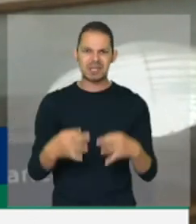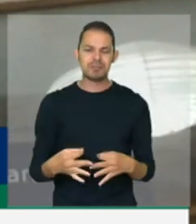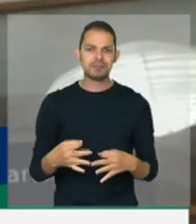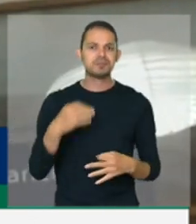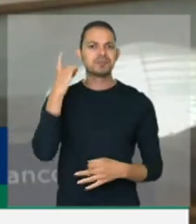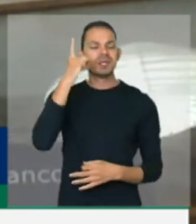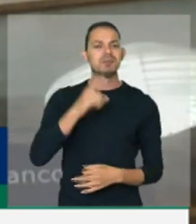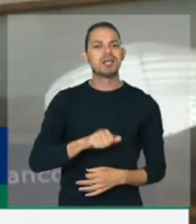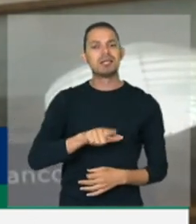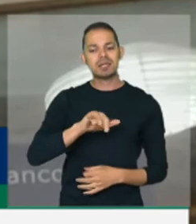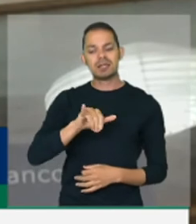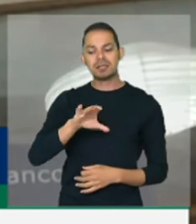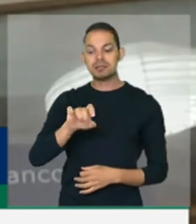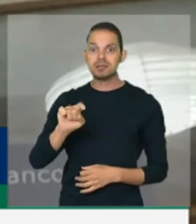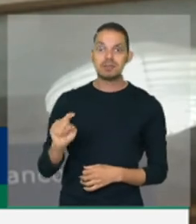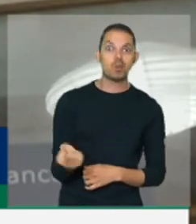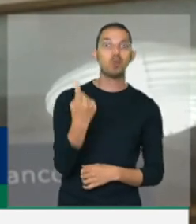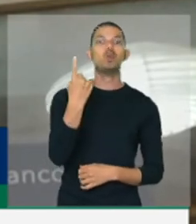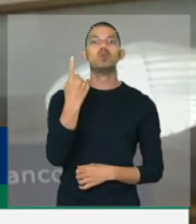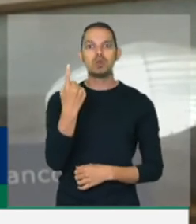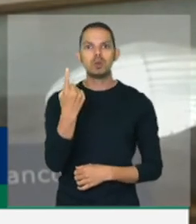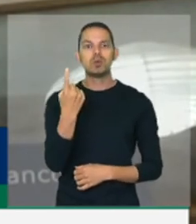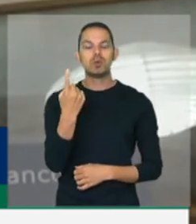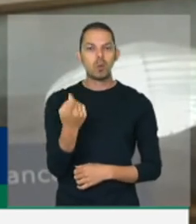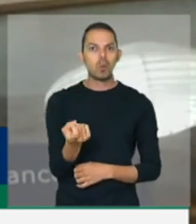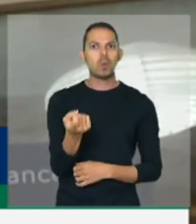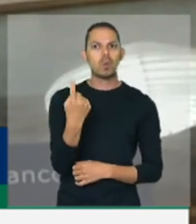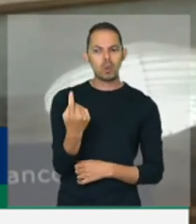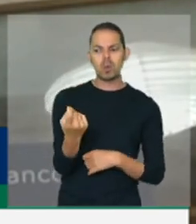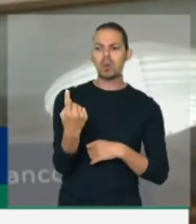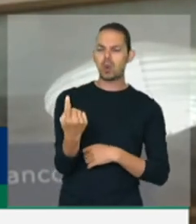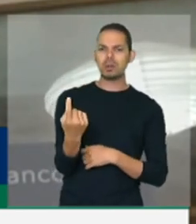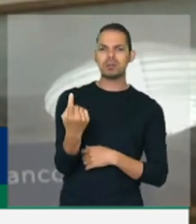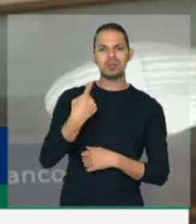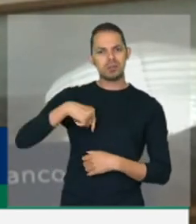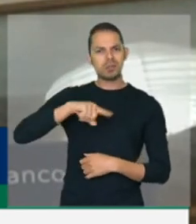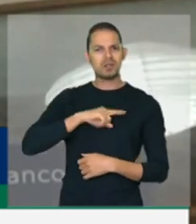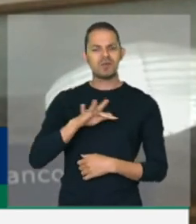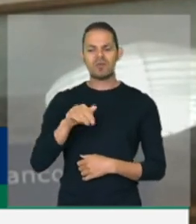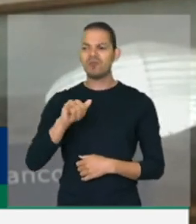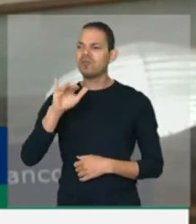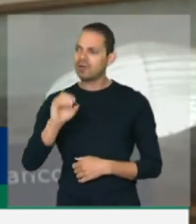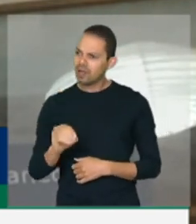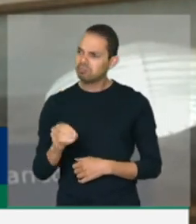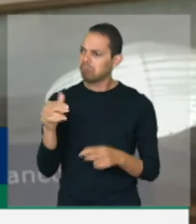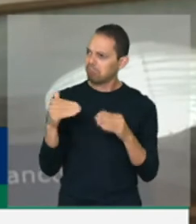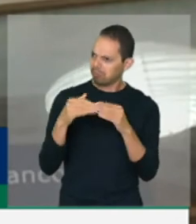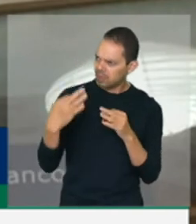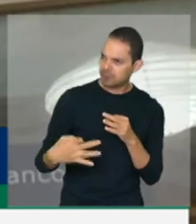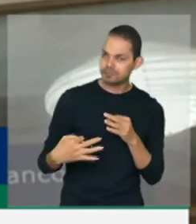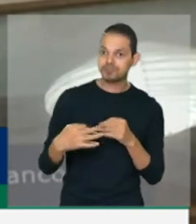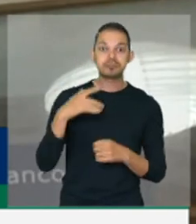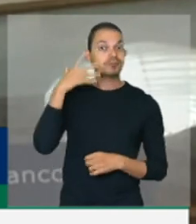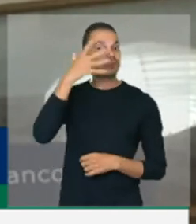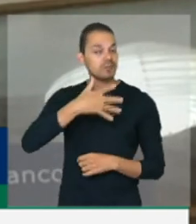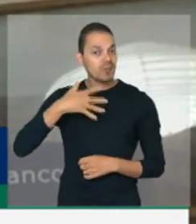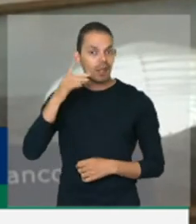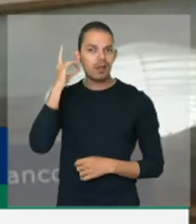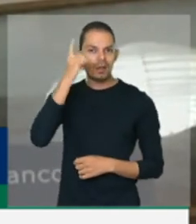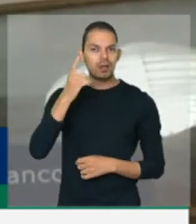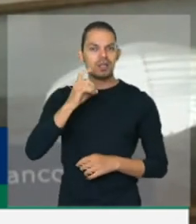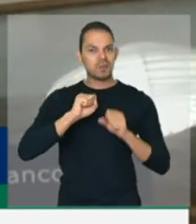deputado Alice, ele é único, né? Como nós podemos olhar, deputado Fábio Tradi, um deputado falar em liberdade de expressão